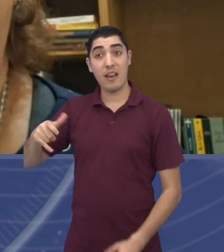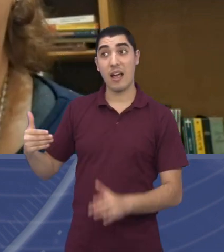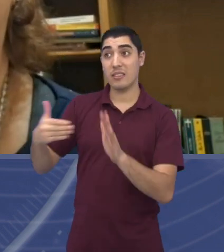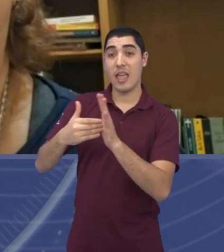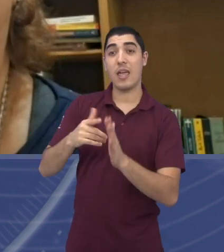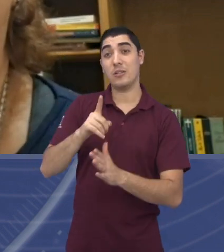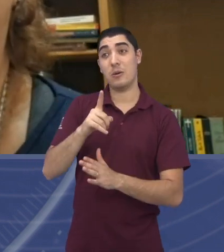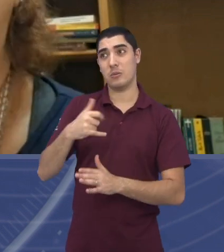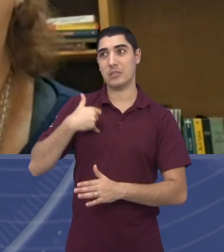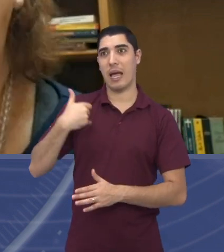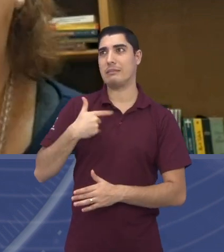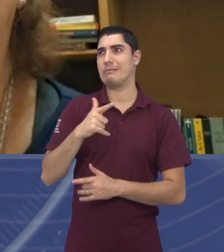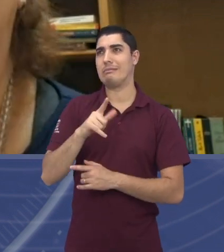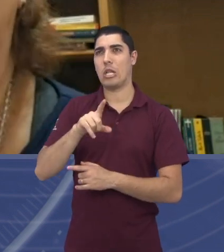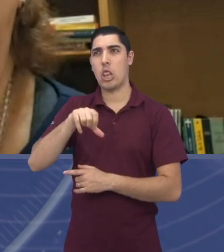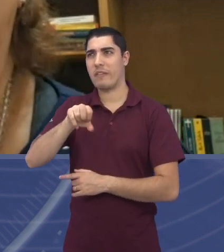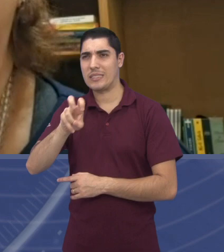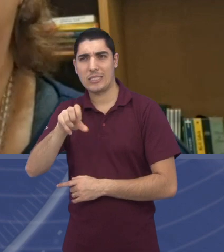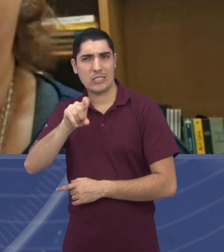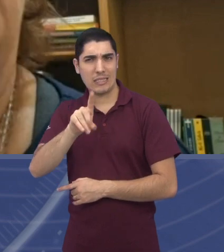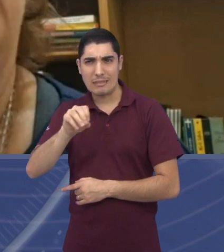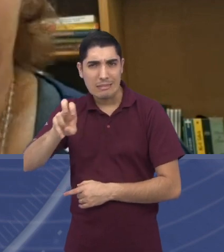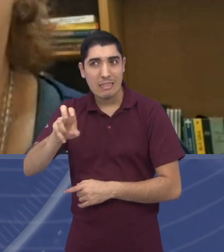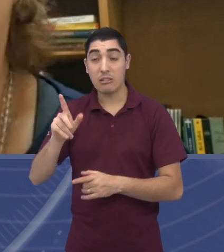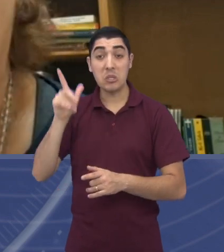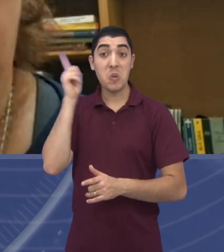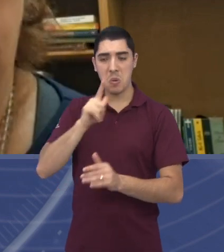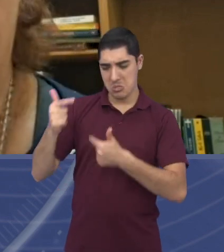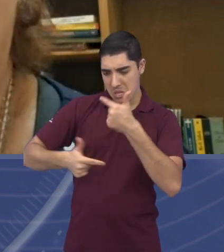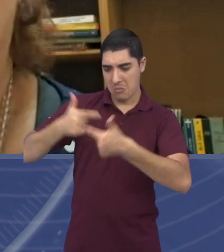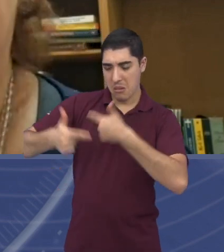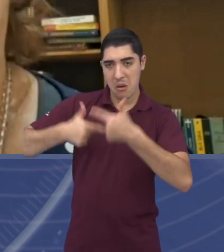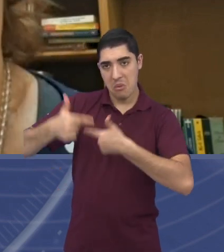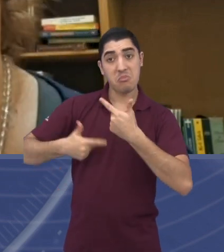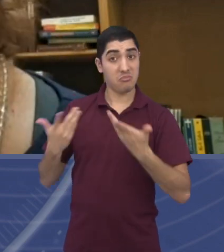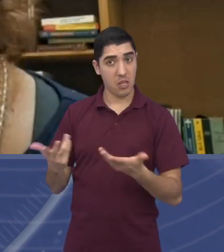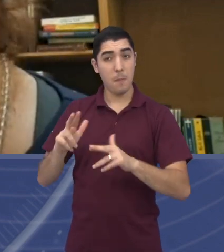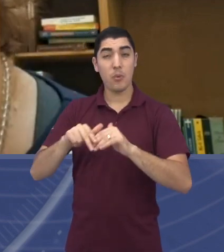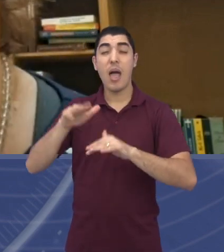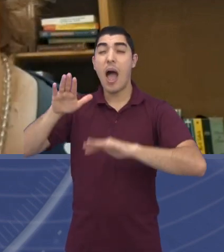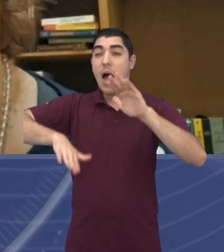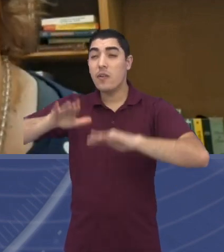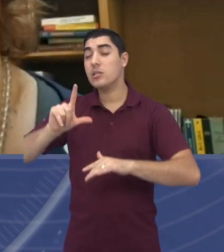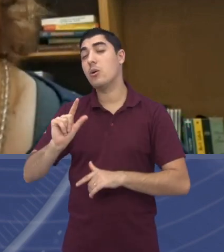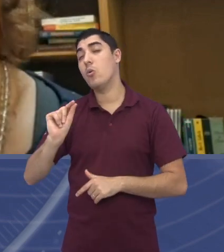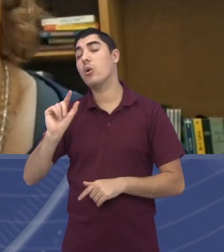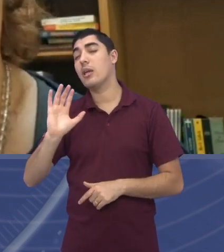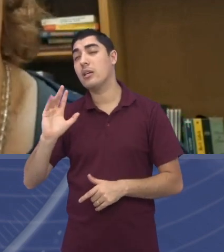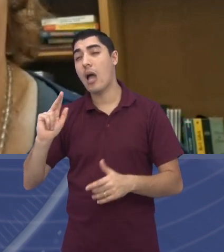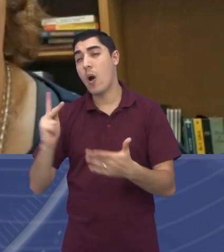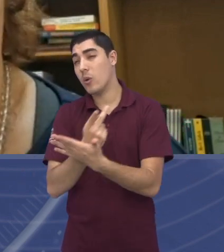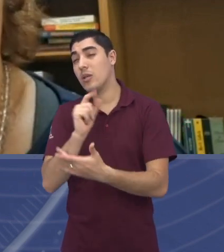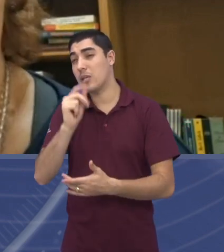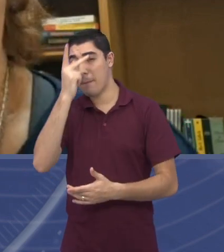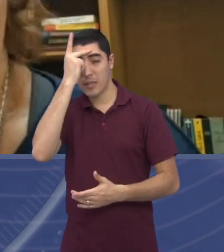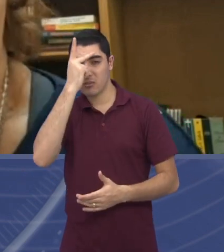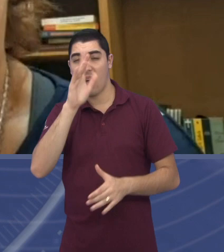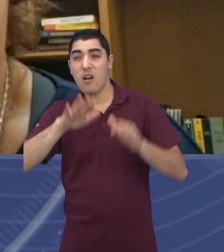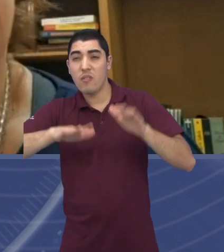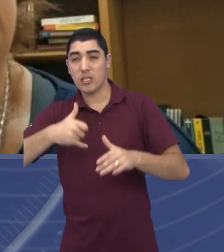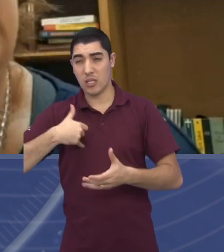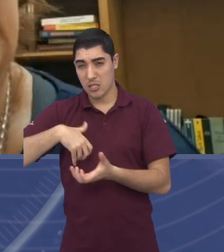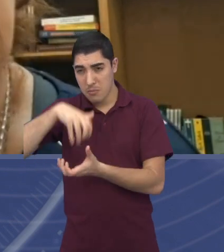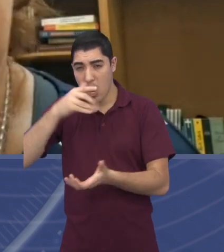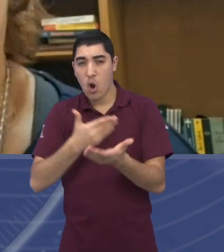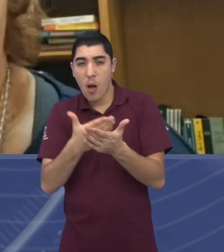a questão mental, a questão da solidão, isso afeta muito mais, o preconceito afeta muito mais, envelhece muito